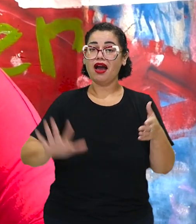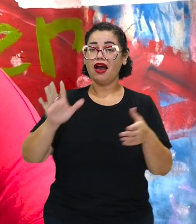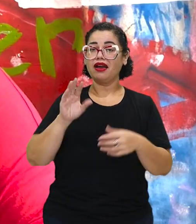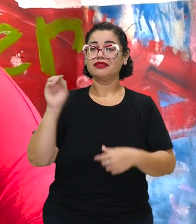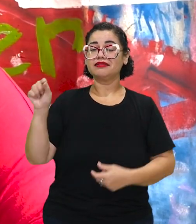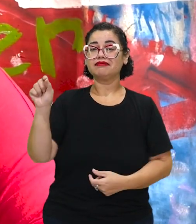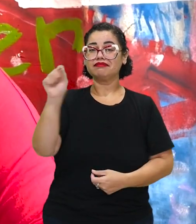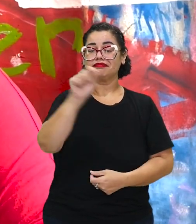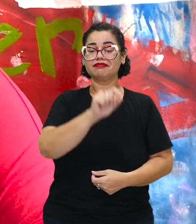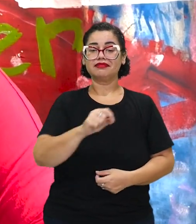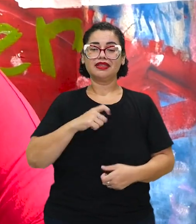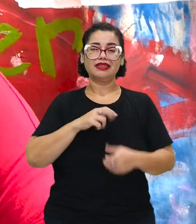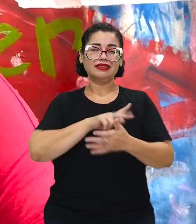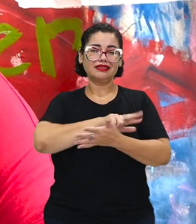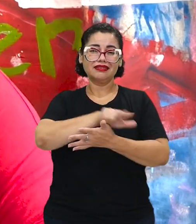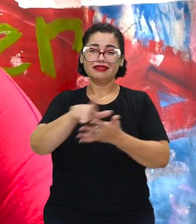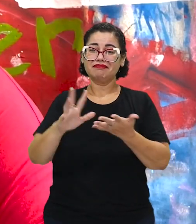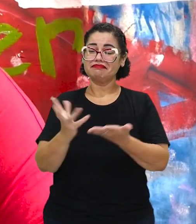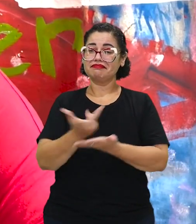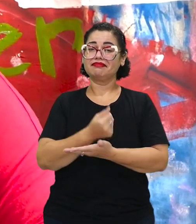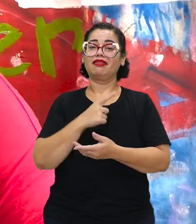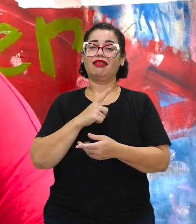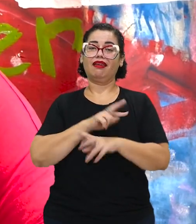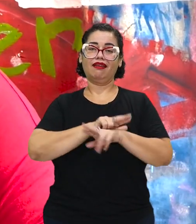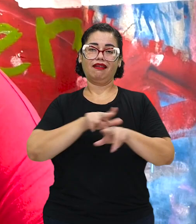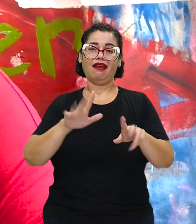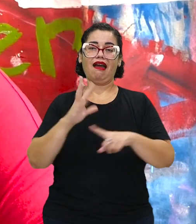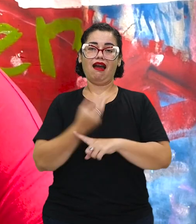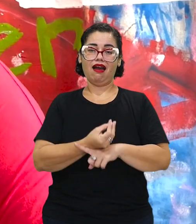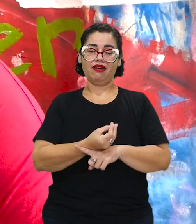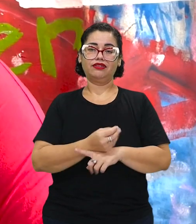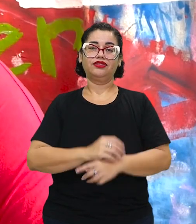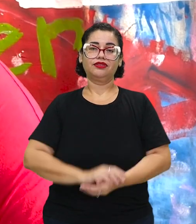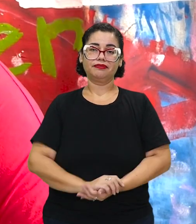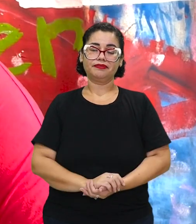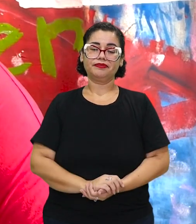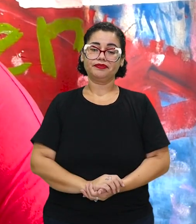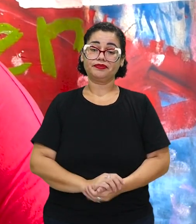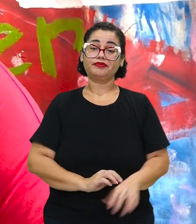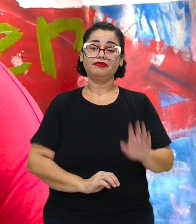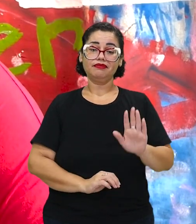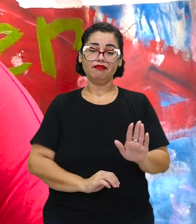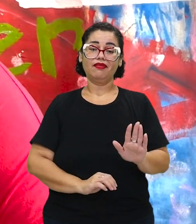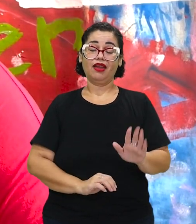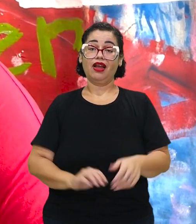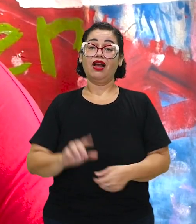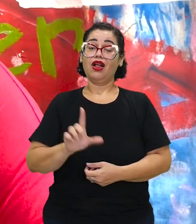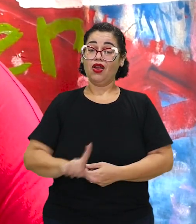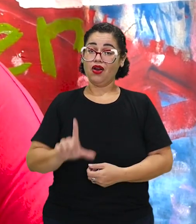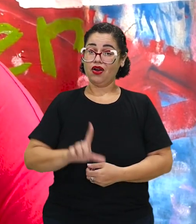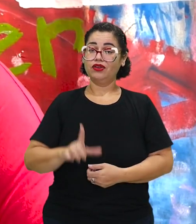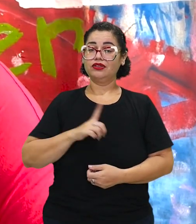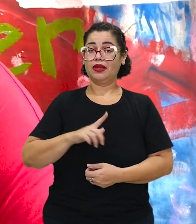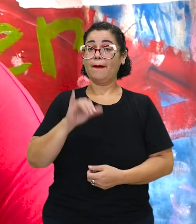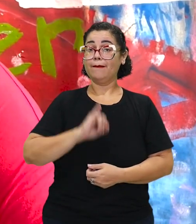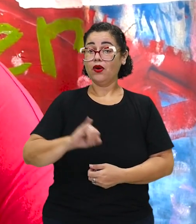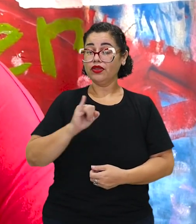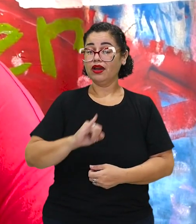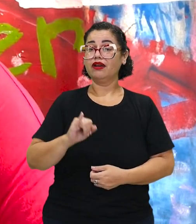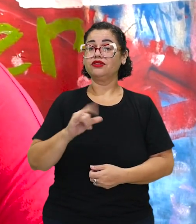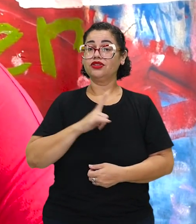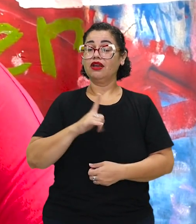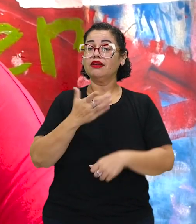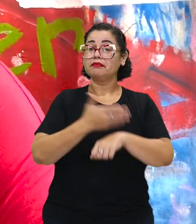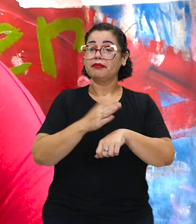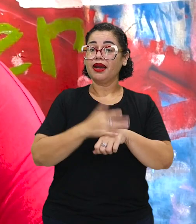Goiás, né? Nosso estado é riquíssimo em arte. Agora, é claro que é importante,